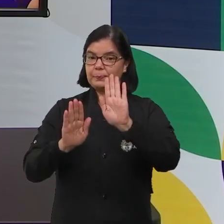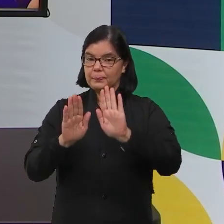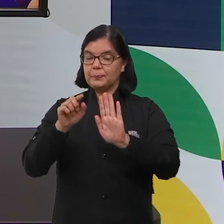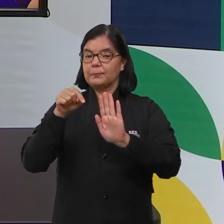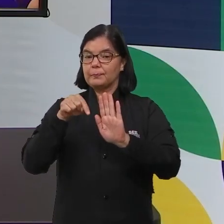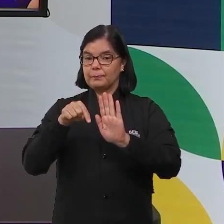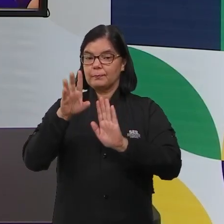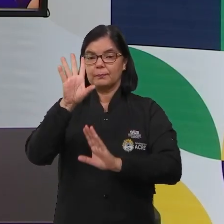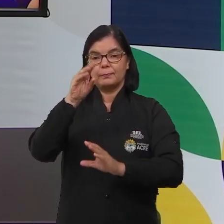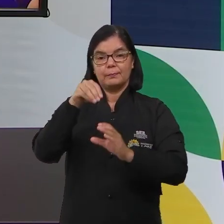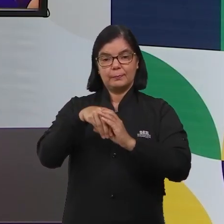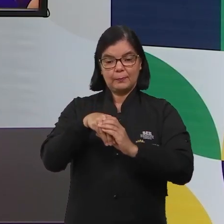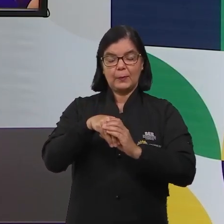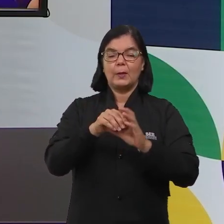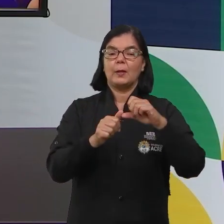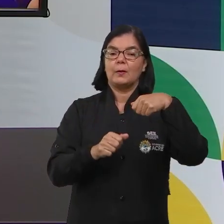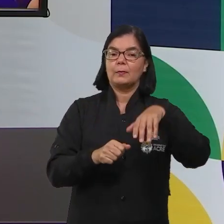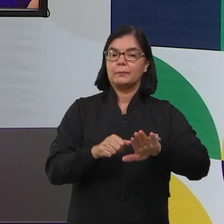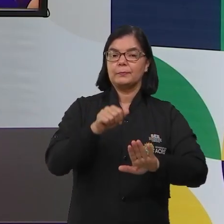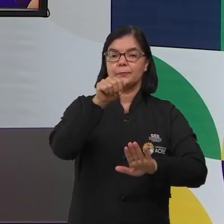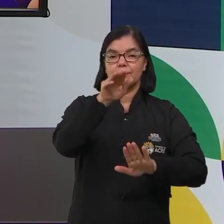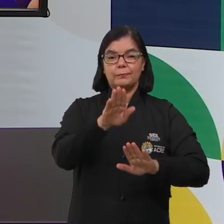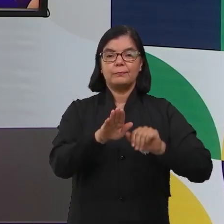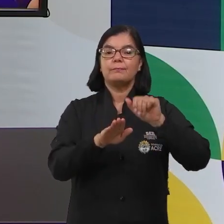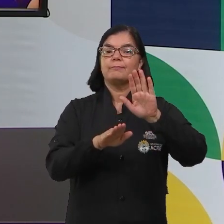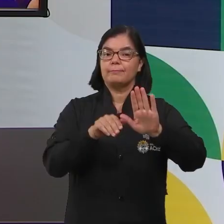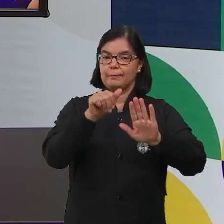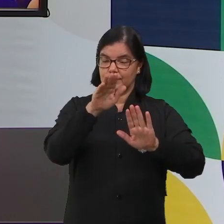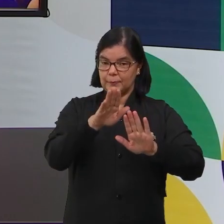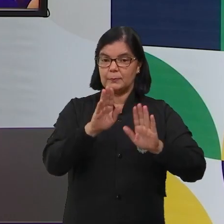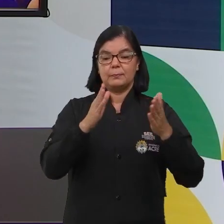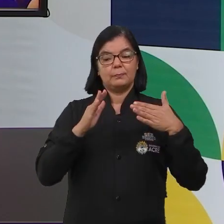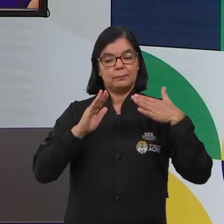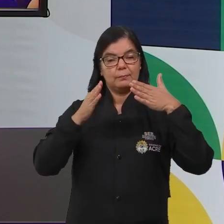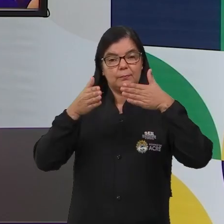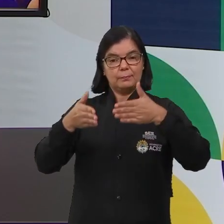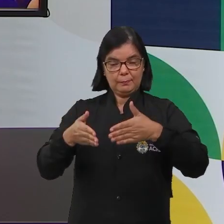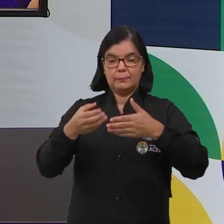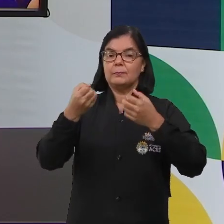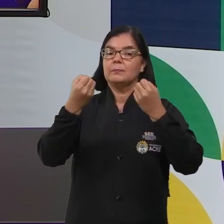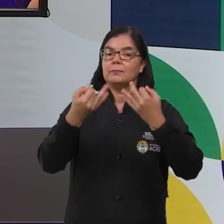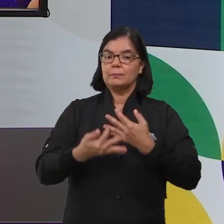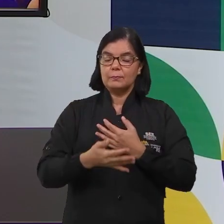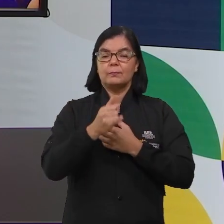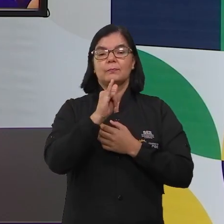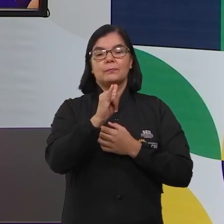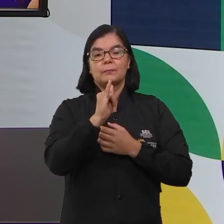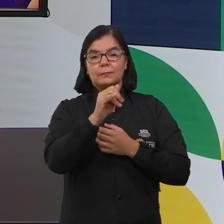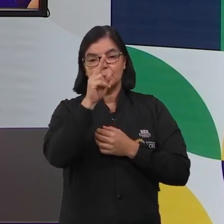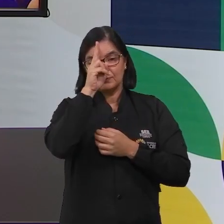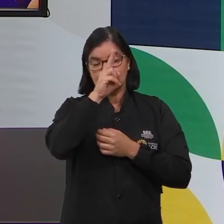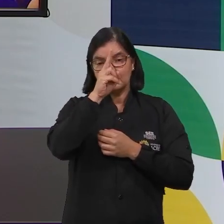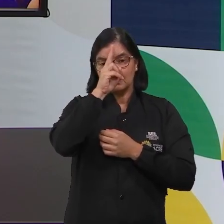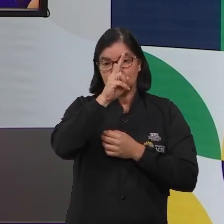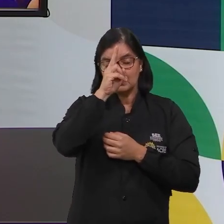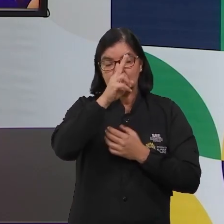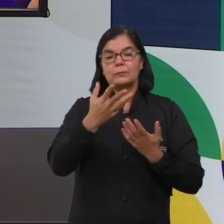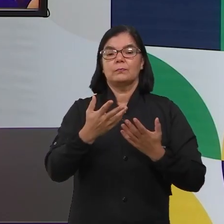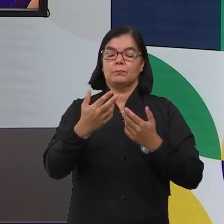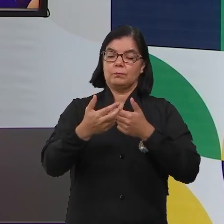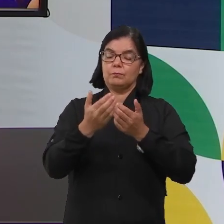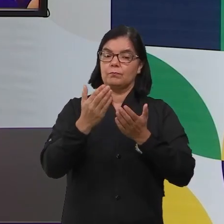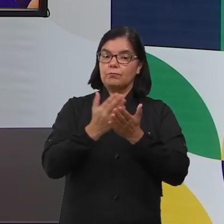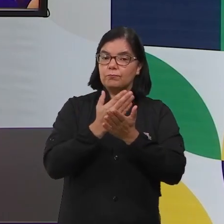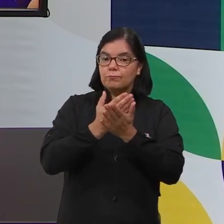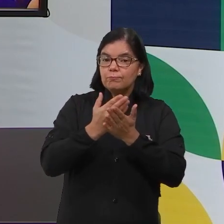está dentro da mímica, ela é um tipo de mímica voltada para a contação de uma história, para a contação de